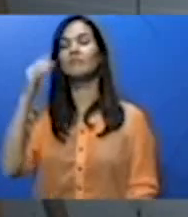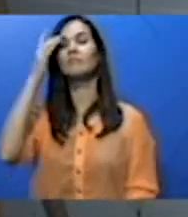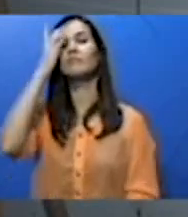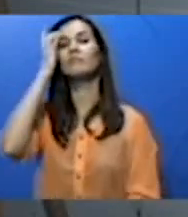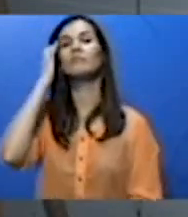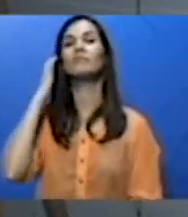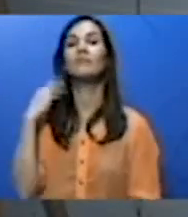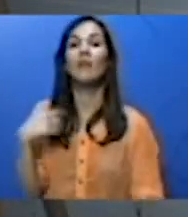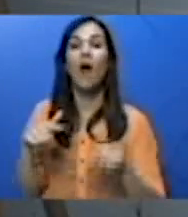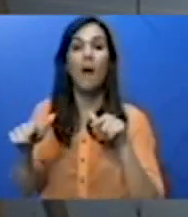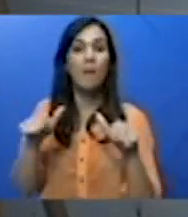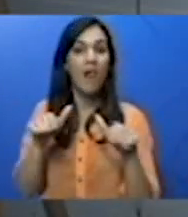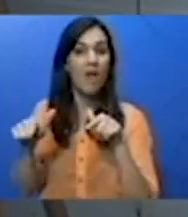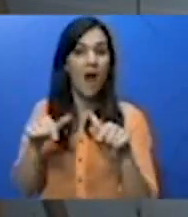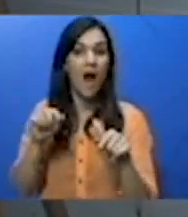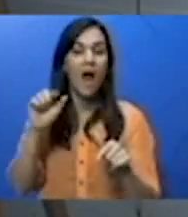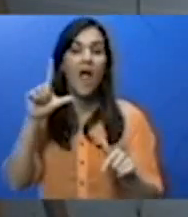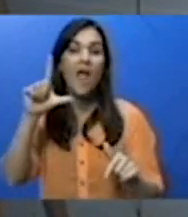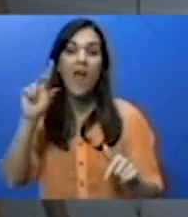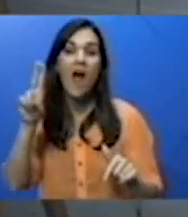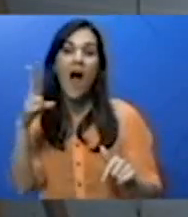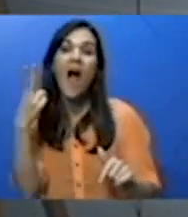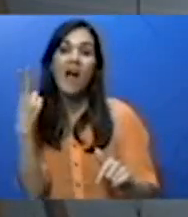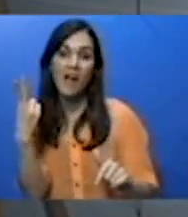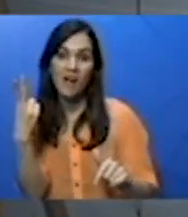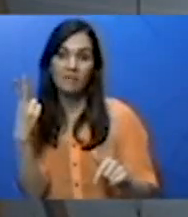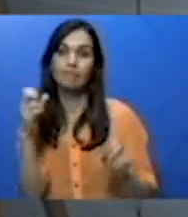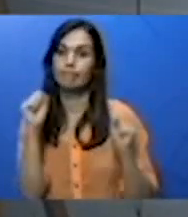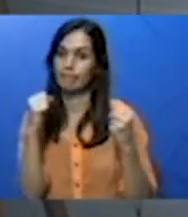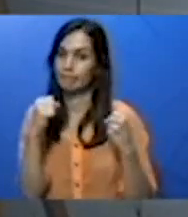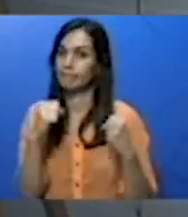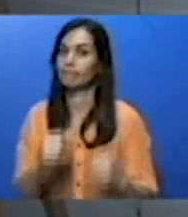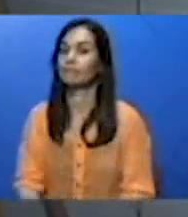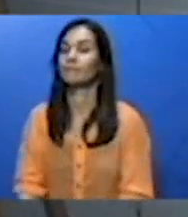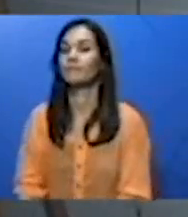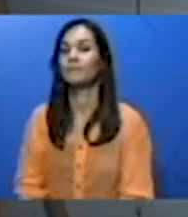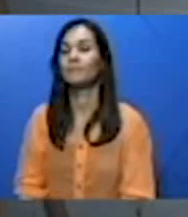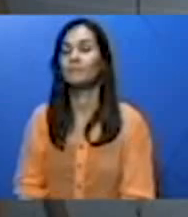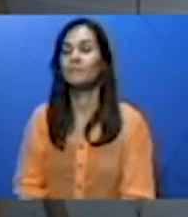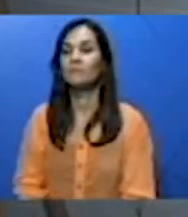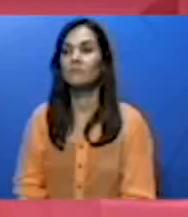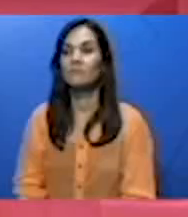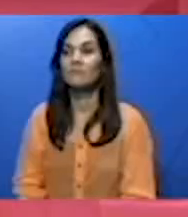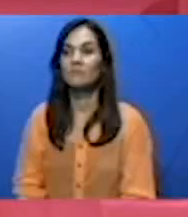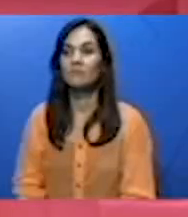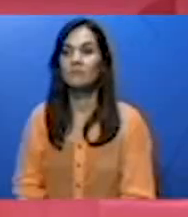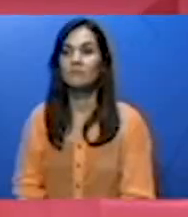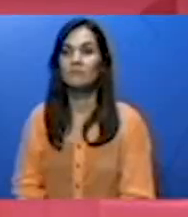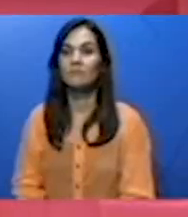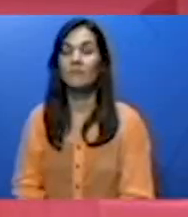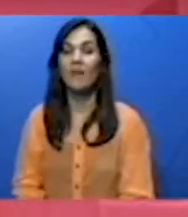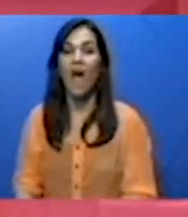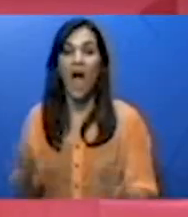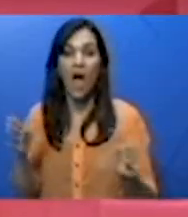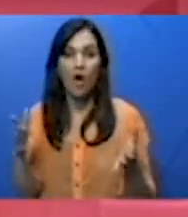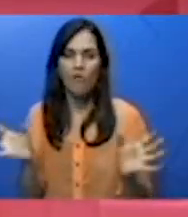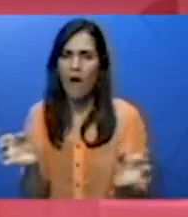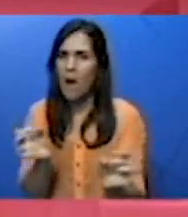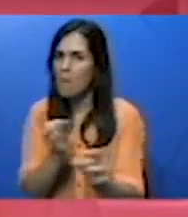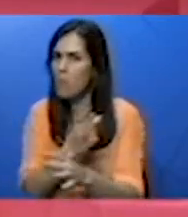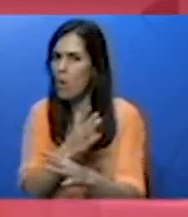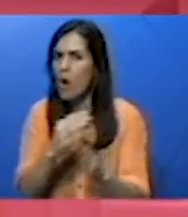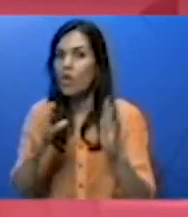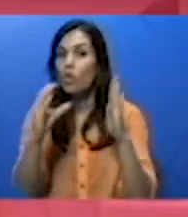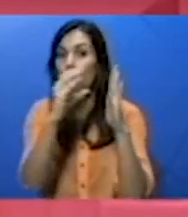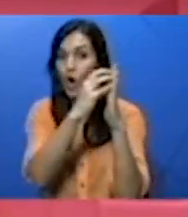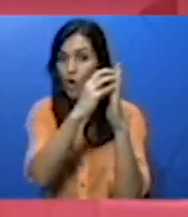ba-lhar, L-H, hein, crianças? Isso. Trabalhar. Aí, professora, eu dei um espacinho, que aí eu terminei essa estrofe. Ah, terminou essa